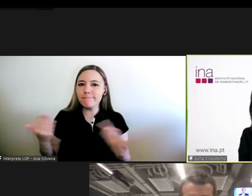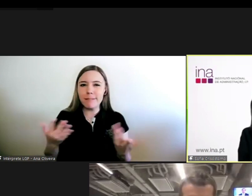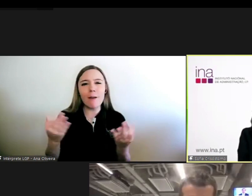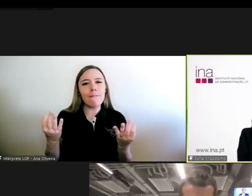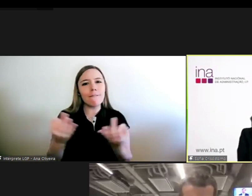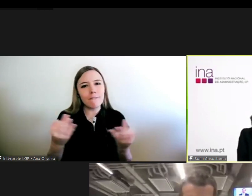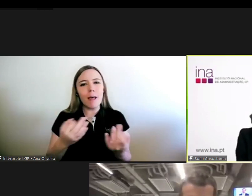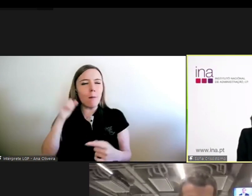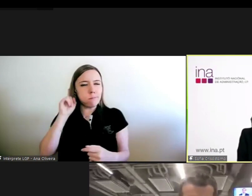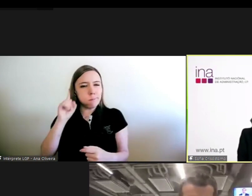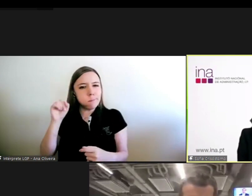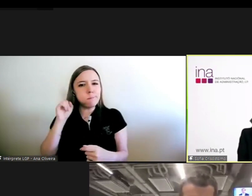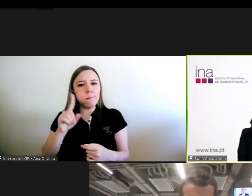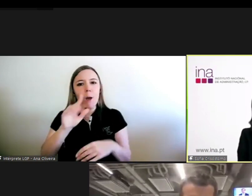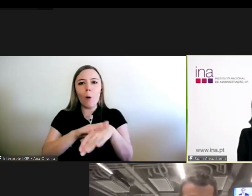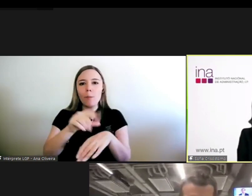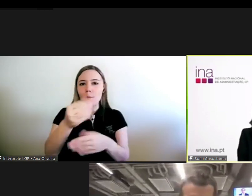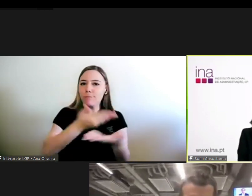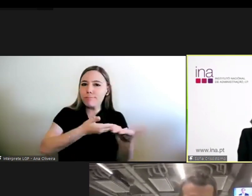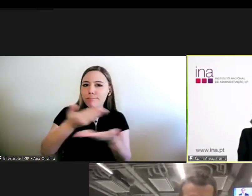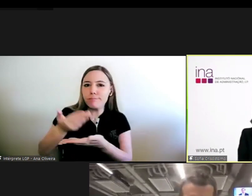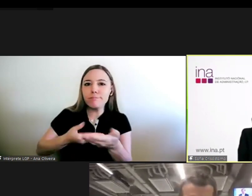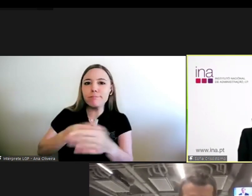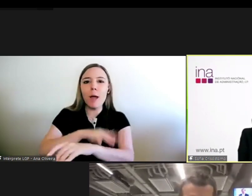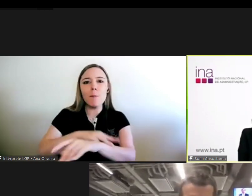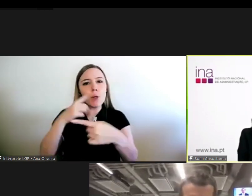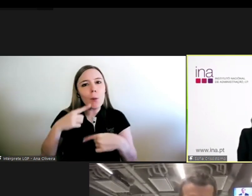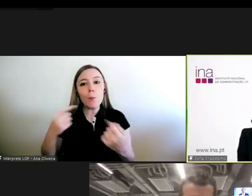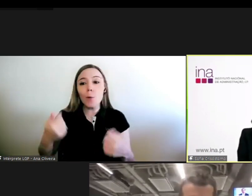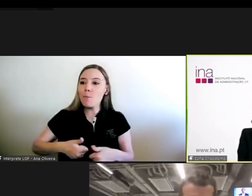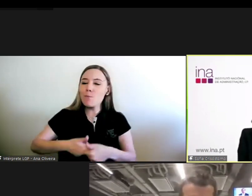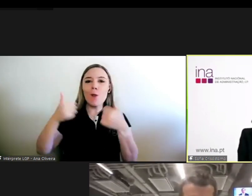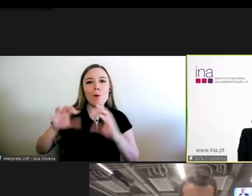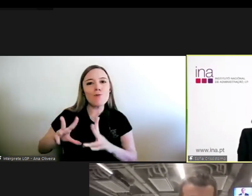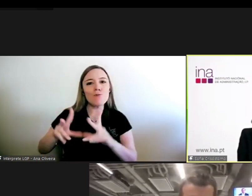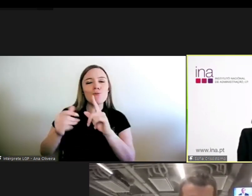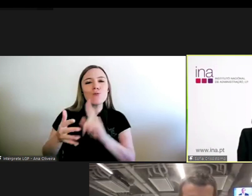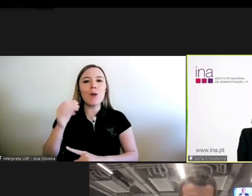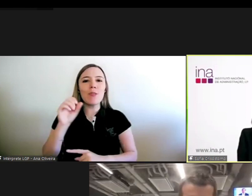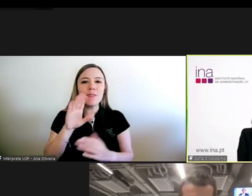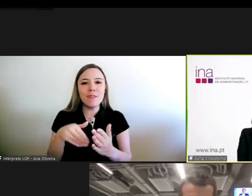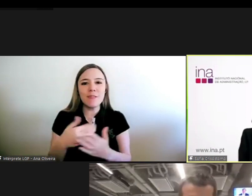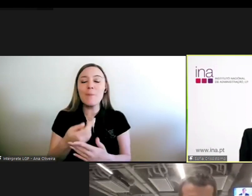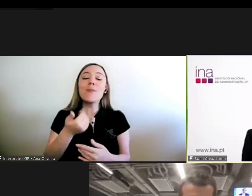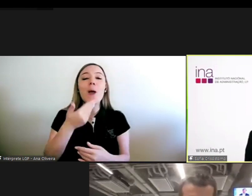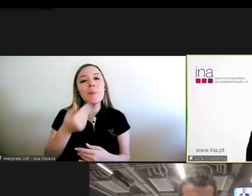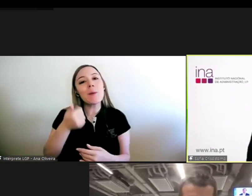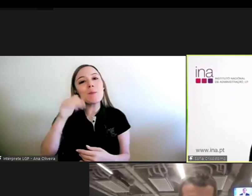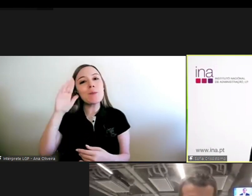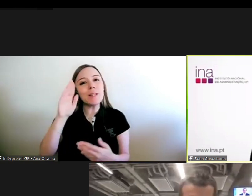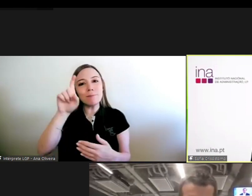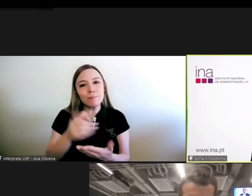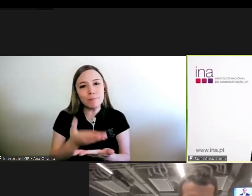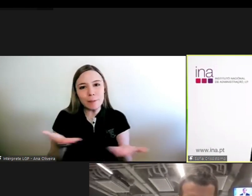esta conversa a administração pública também. Obrigada, o resto de boa tarde.